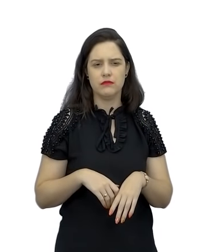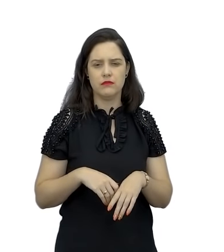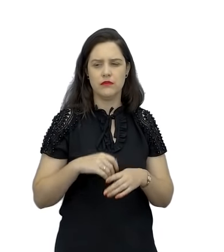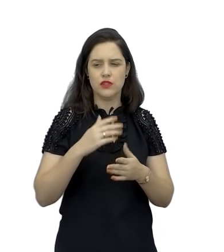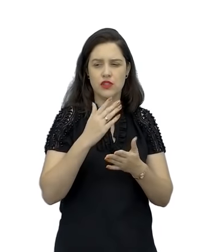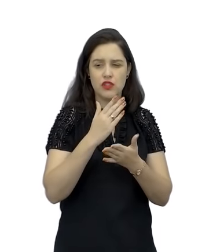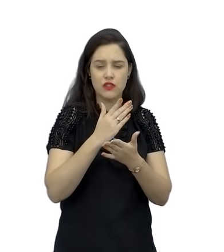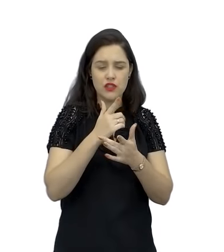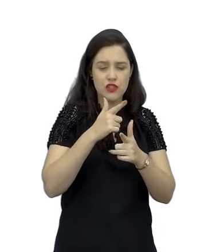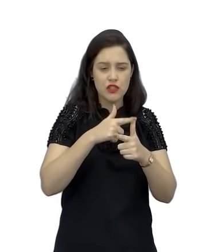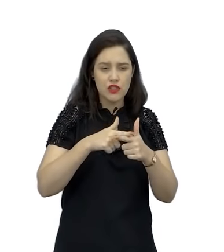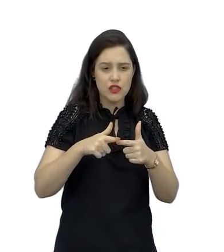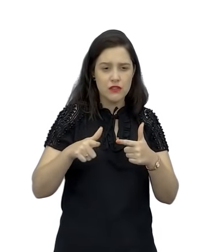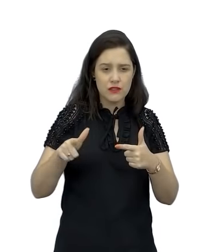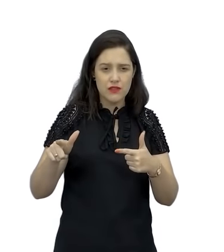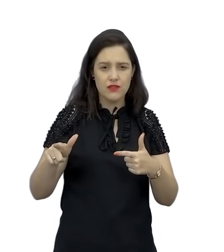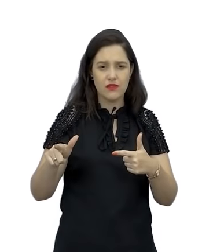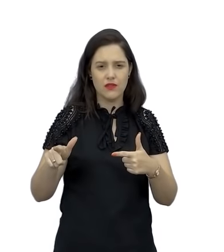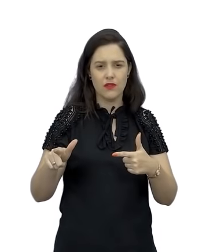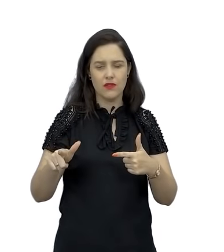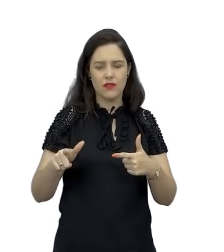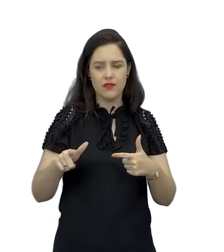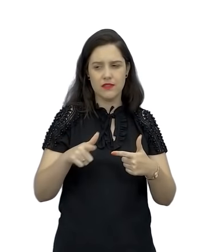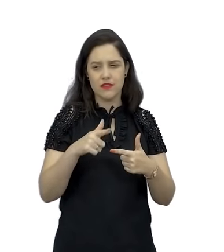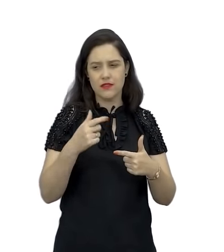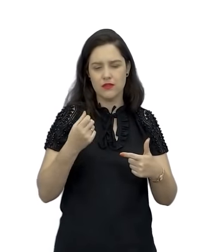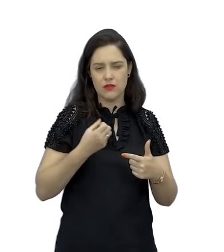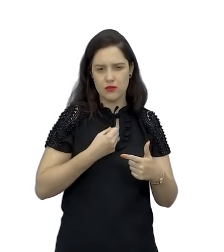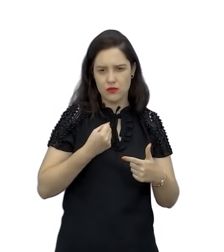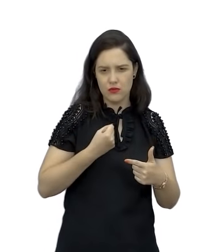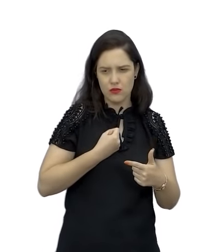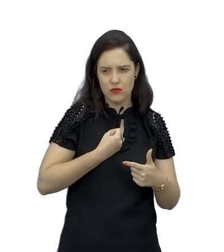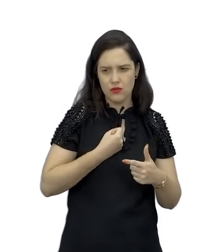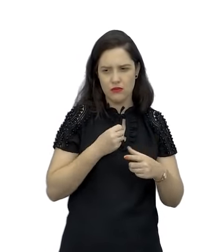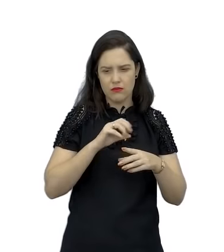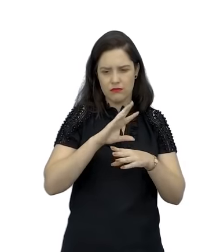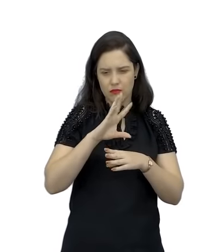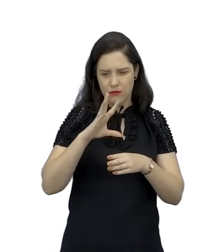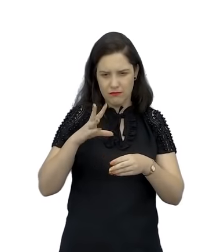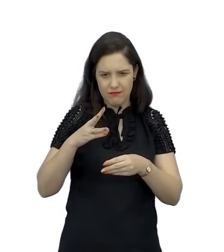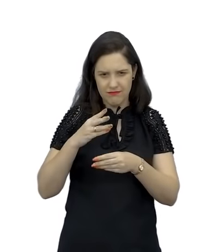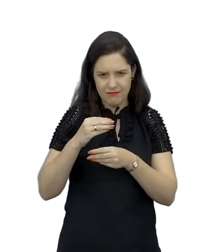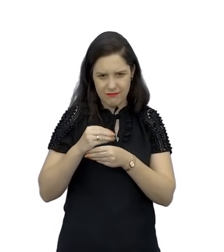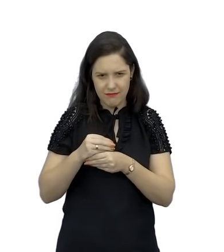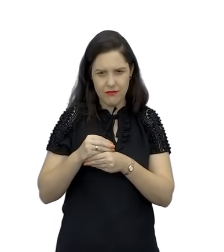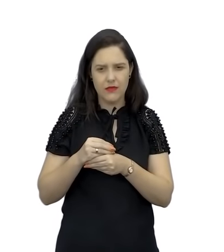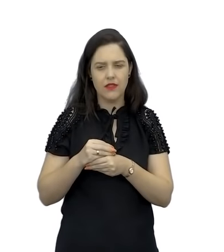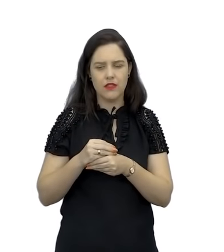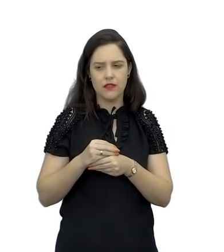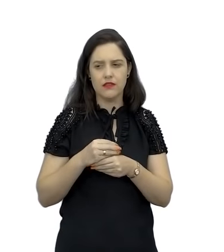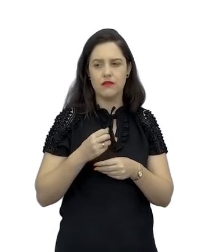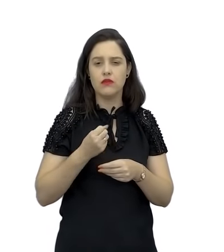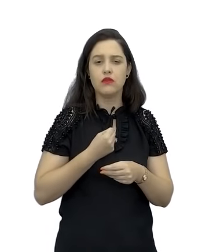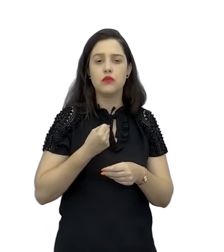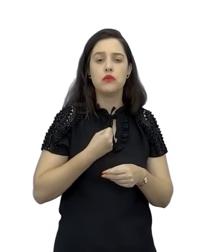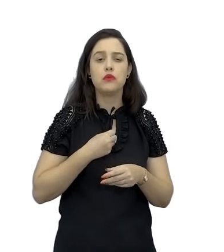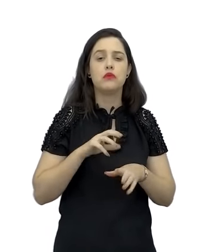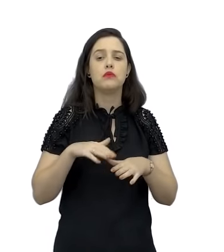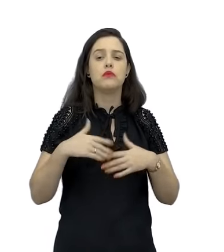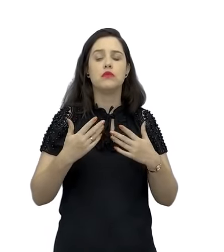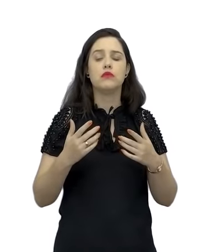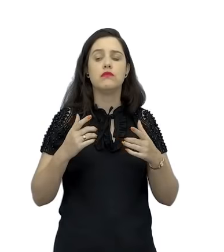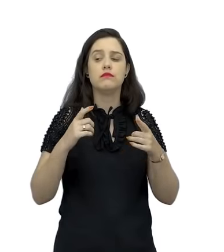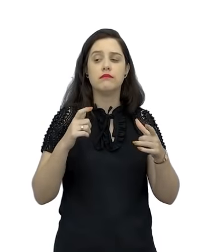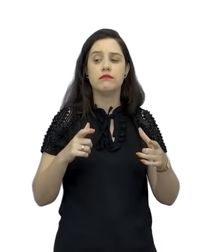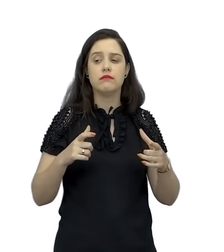divisores e seus critérios, números primos e compostos, decomposição em fatores primos e resolvendo problemas. Vocês viram aí que